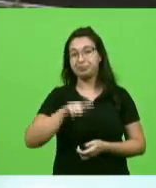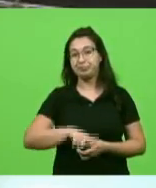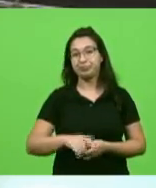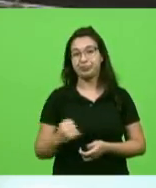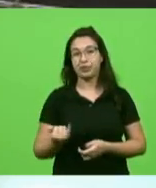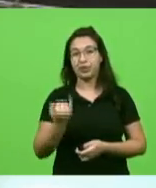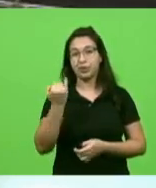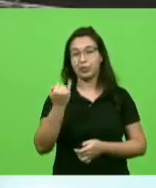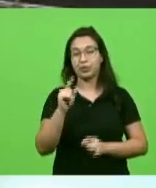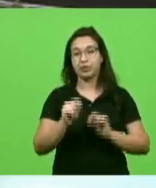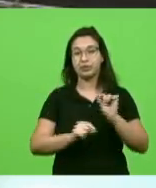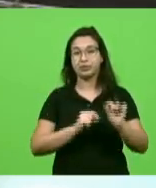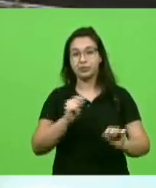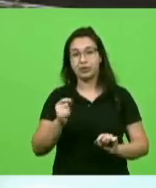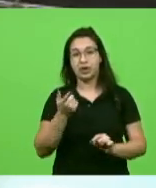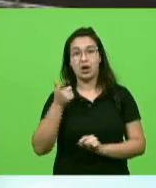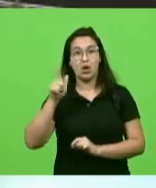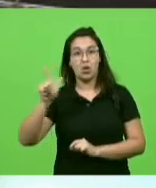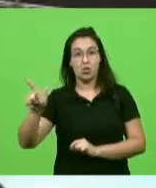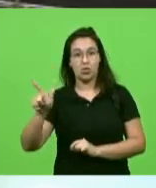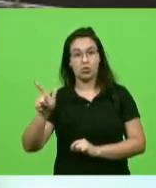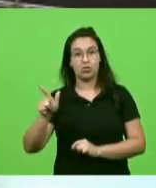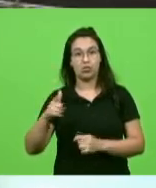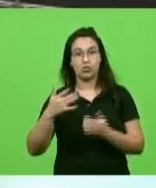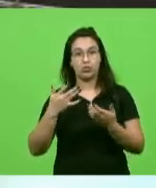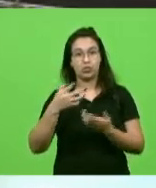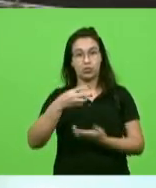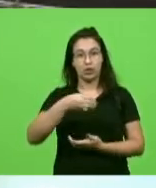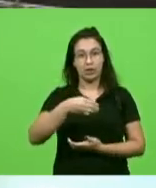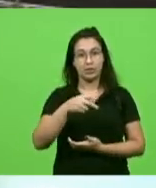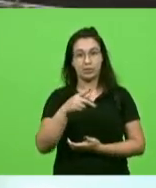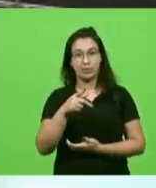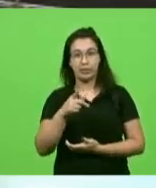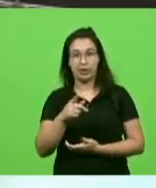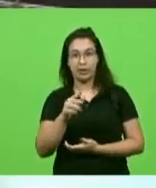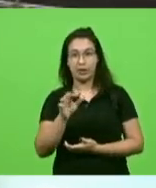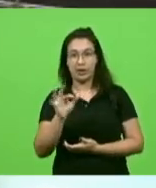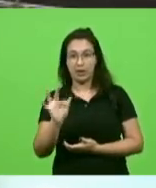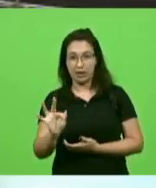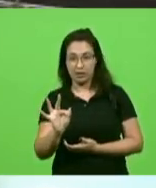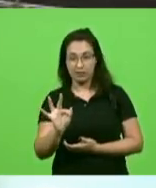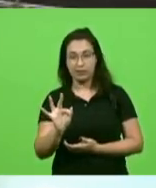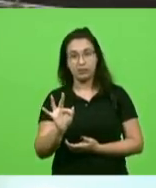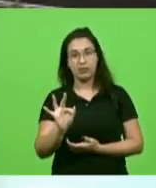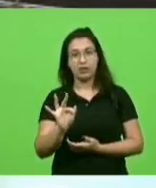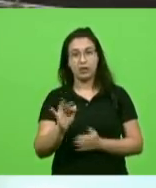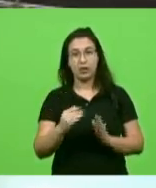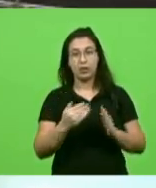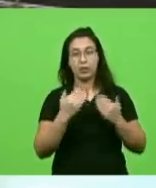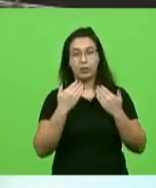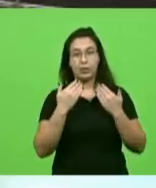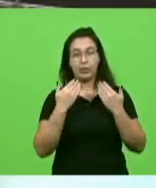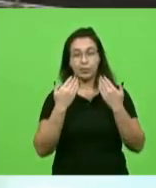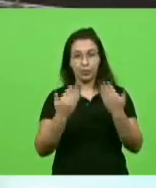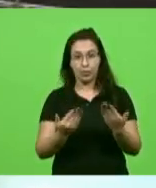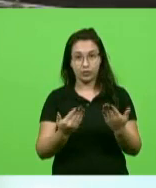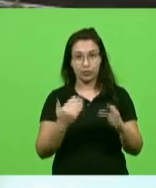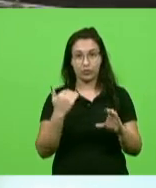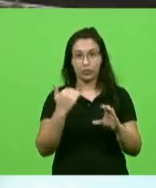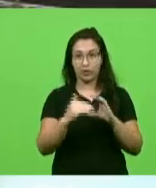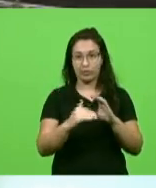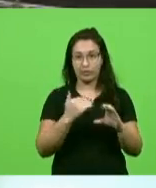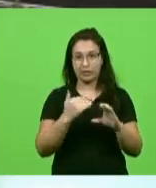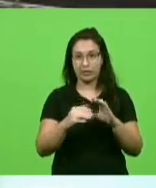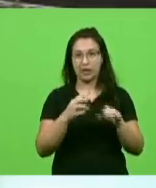abordar outra circunstância apresentada pelo MPE de que "tem